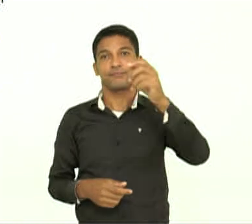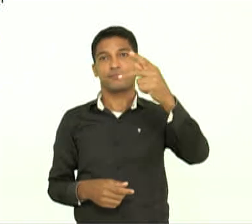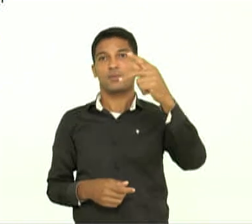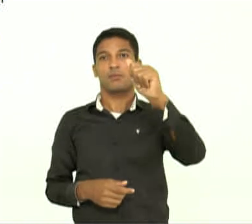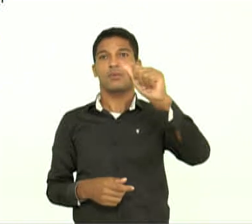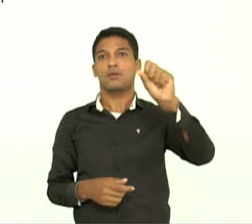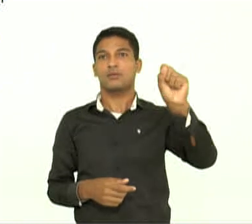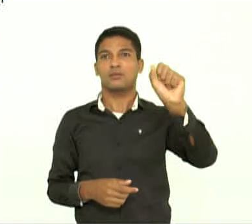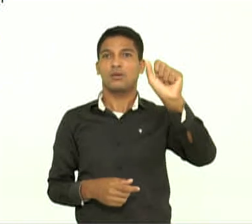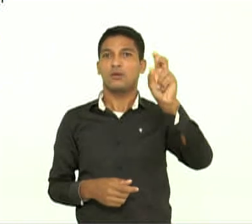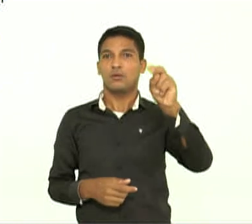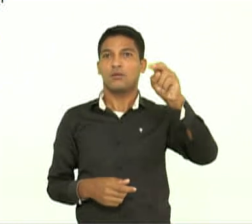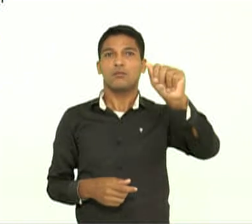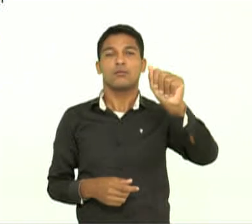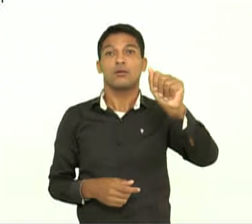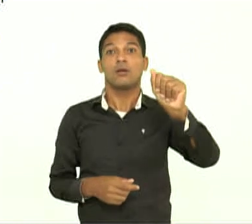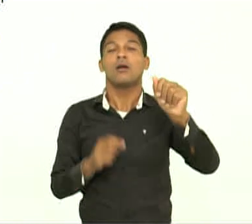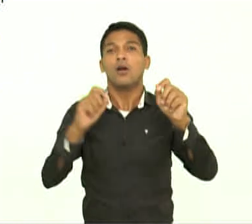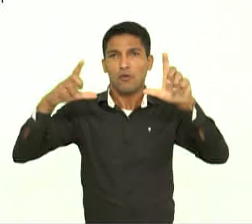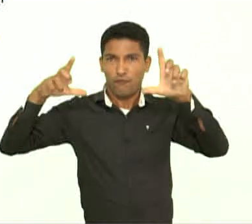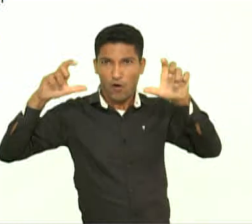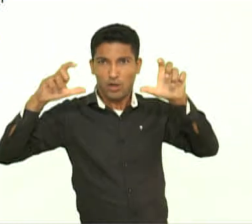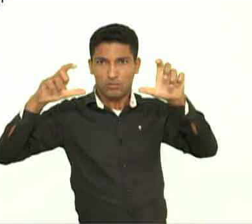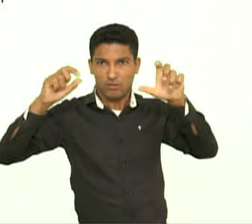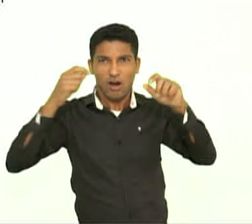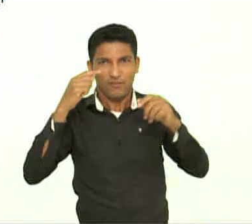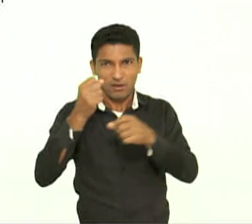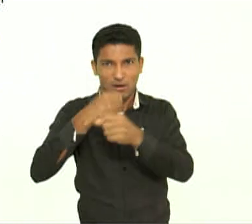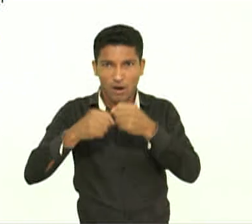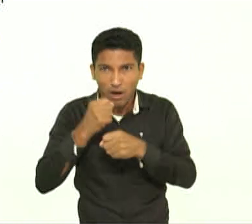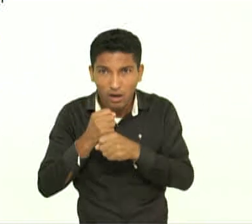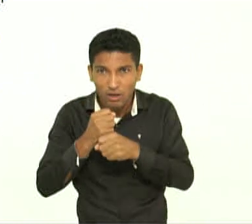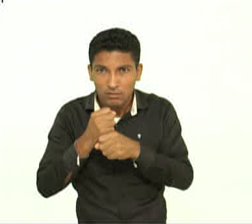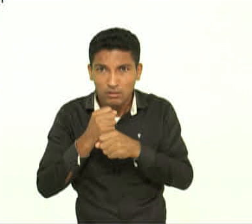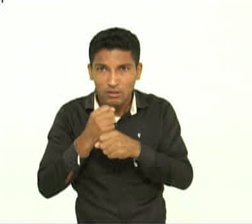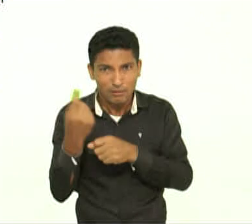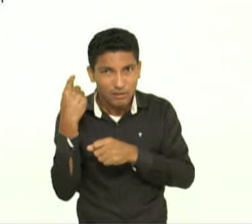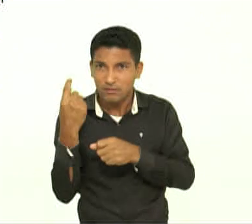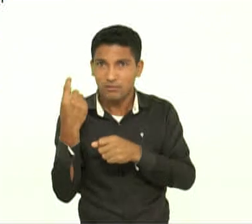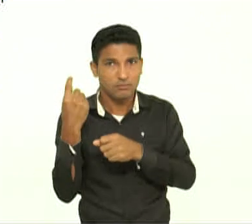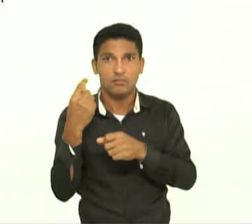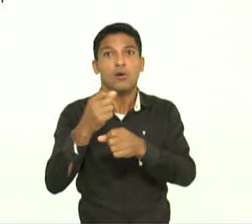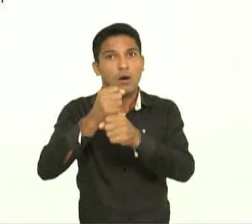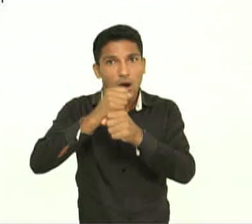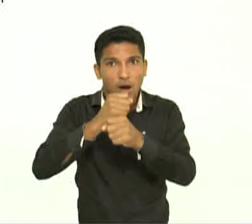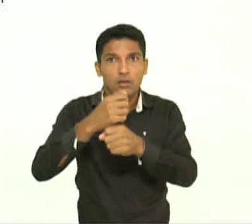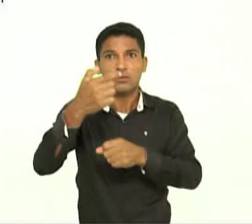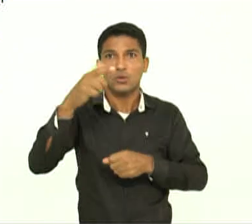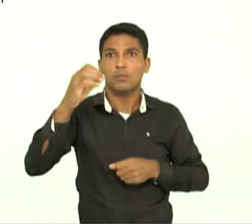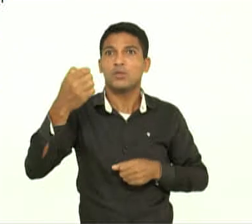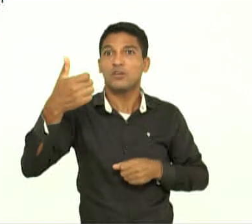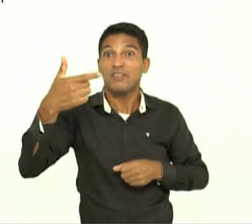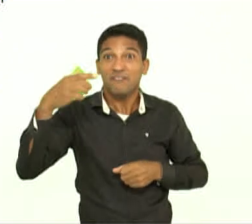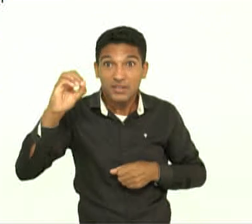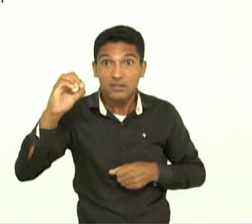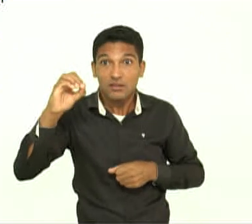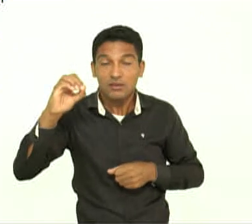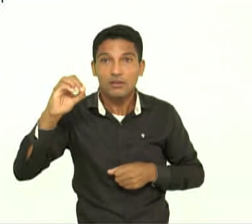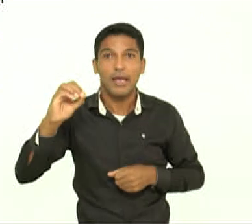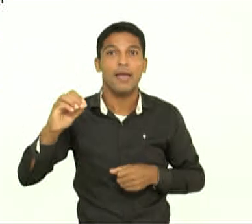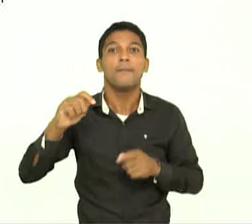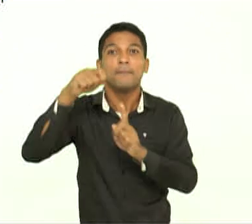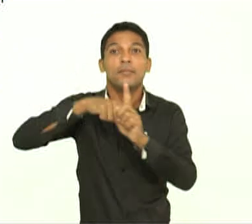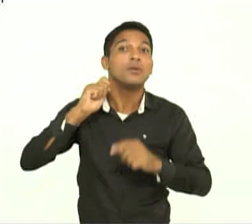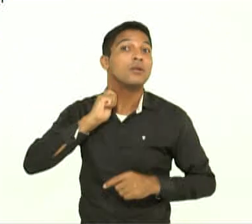de 2020. Então você repara que isso é uma represa de onde é retirado água